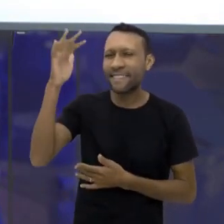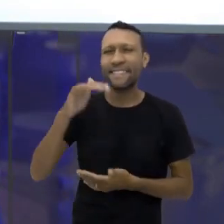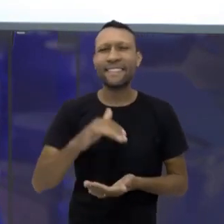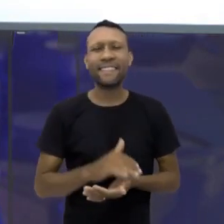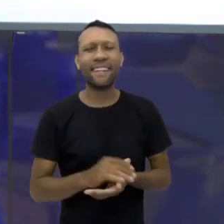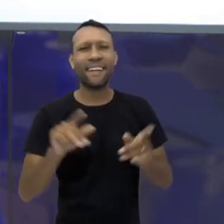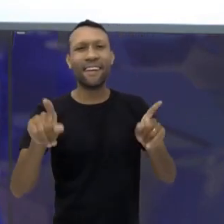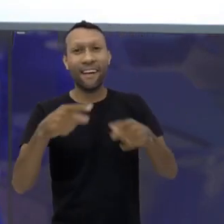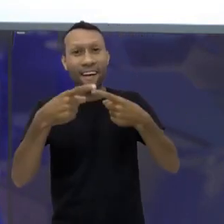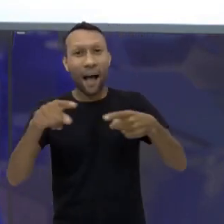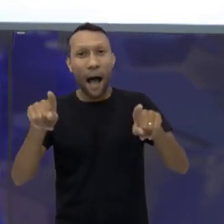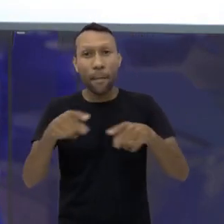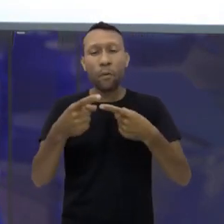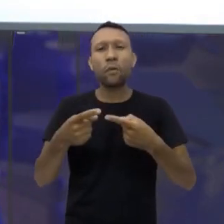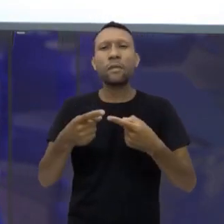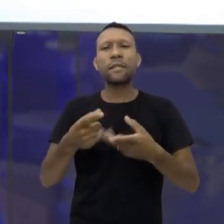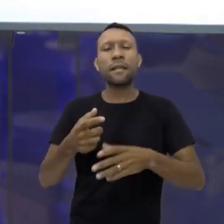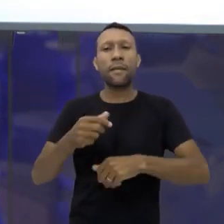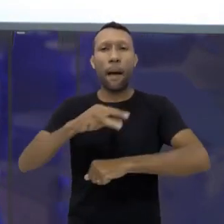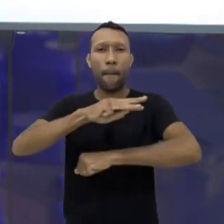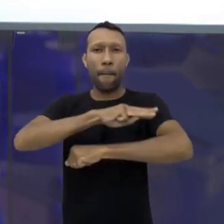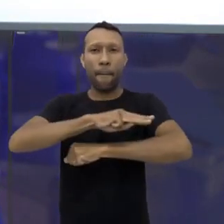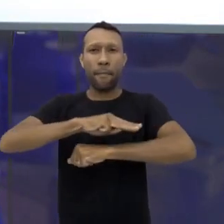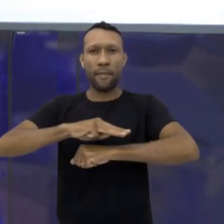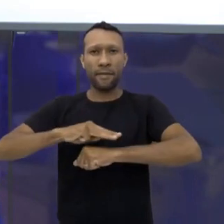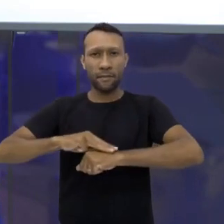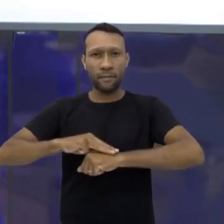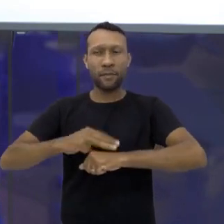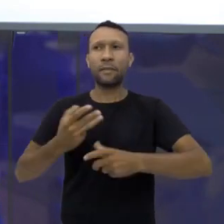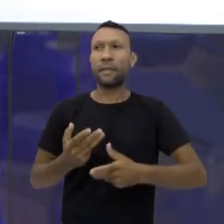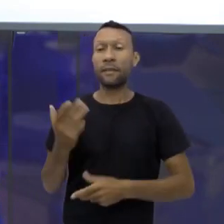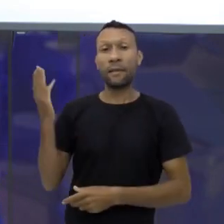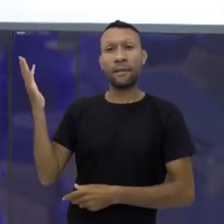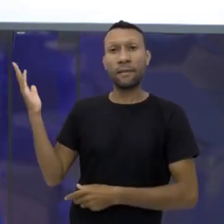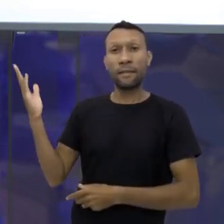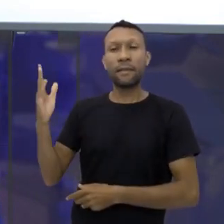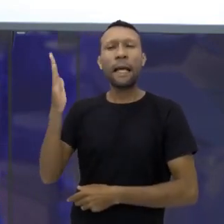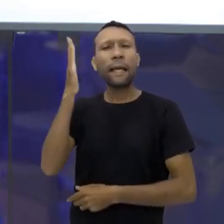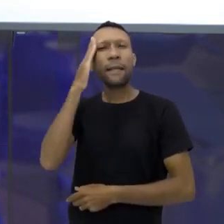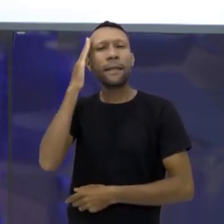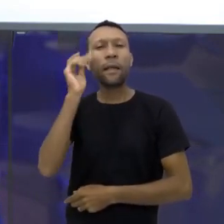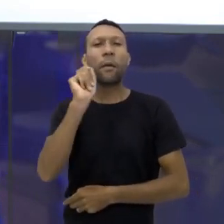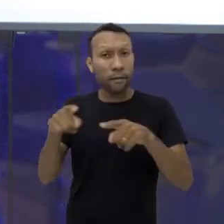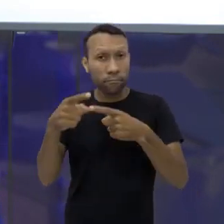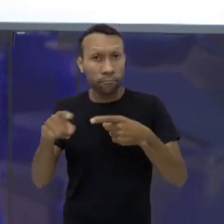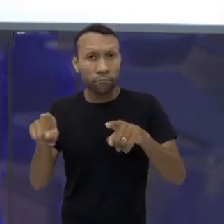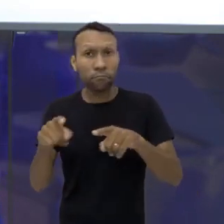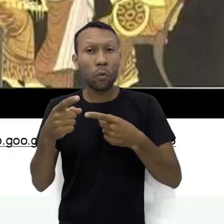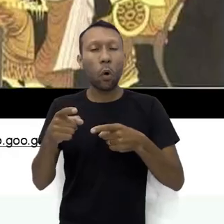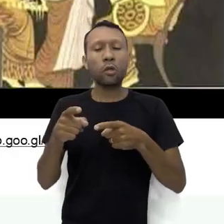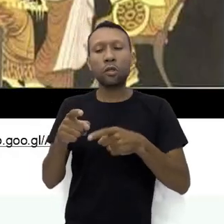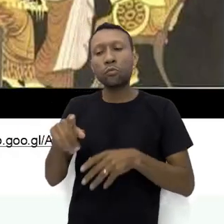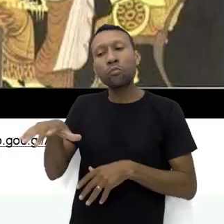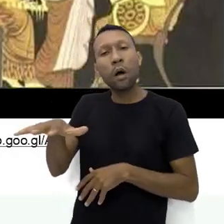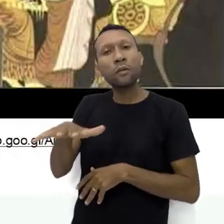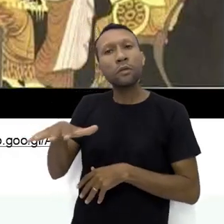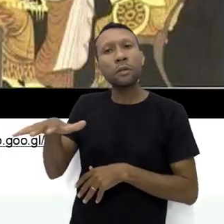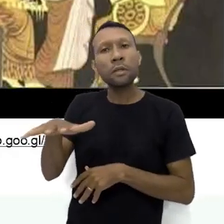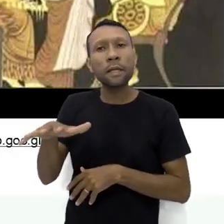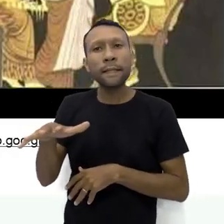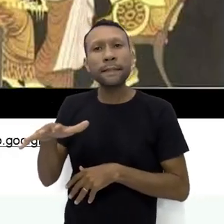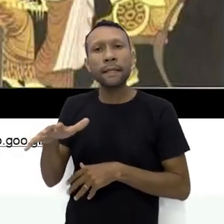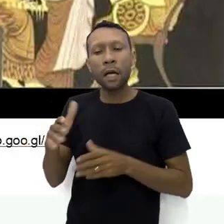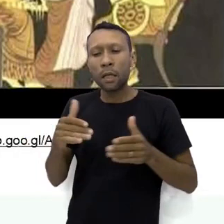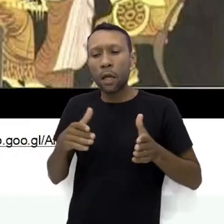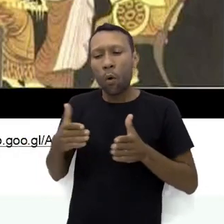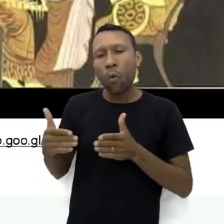A música na Mesopotâmia. Nesse período aqui, nós vamos entender que era na região localizada entre os